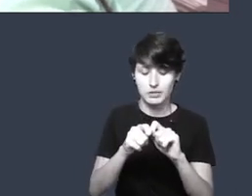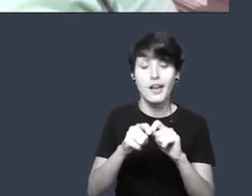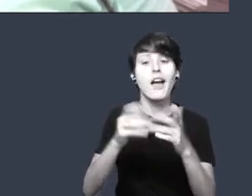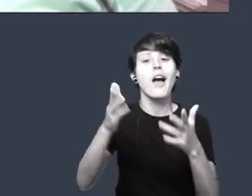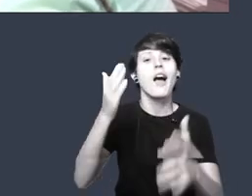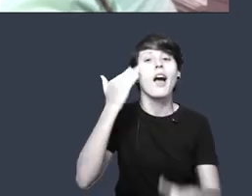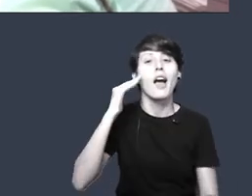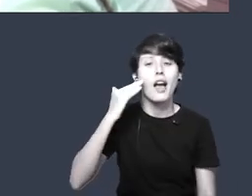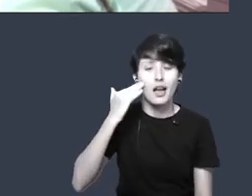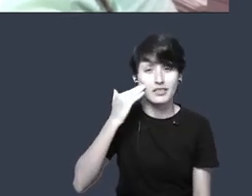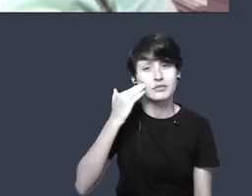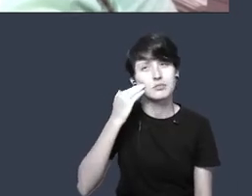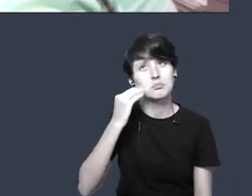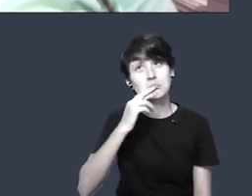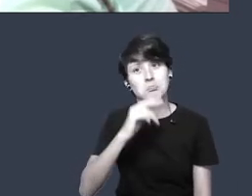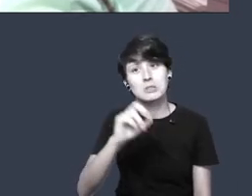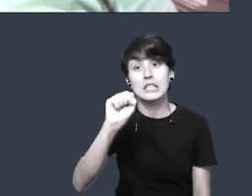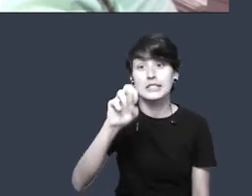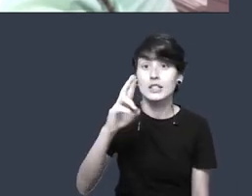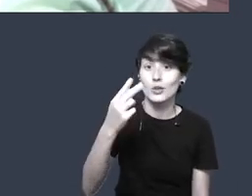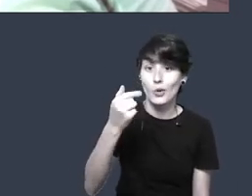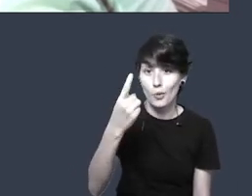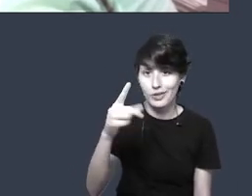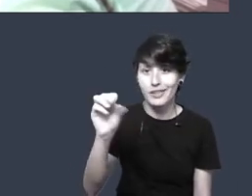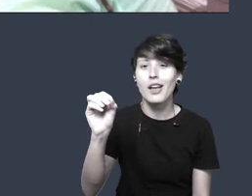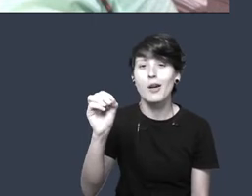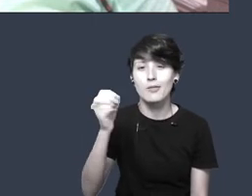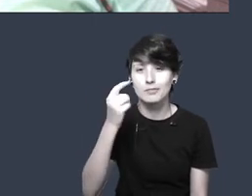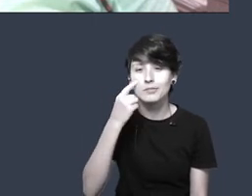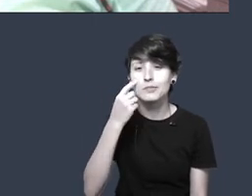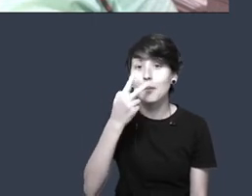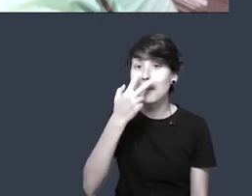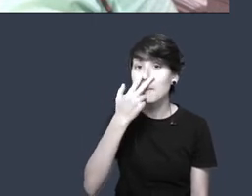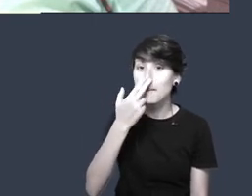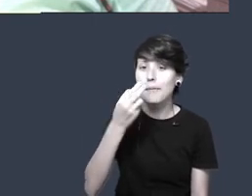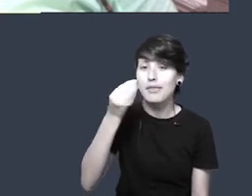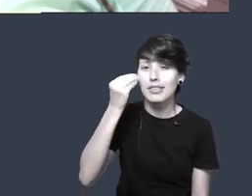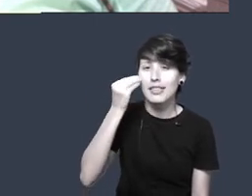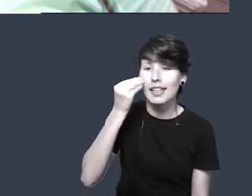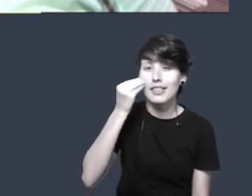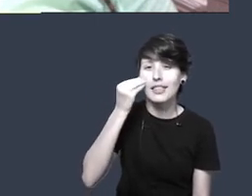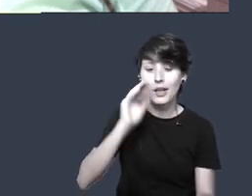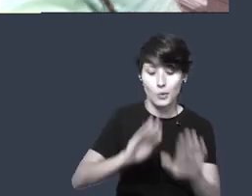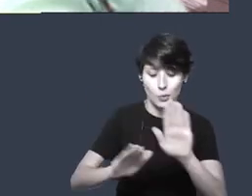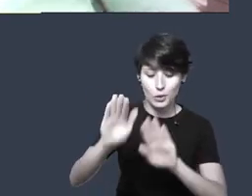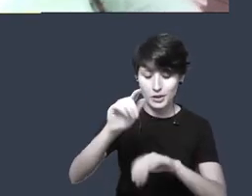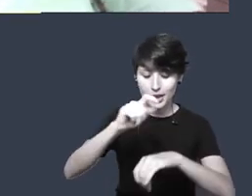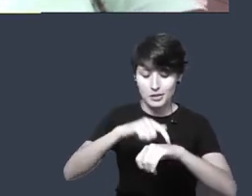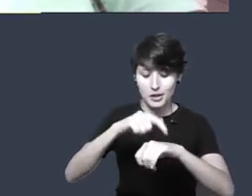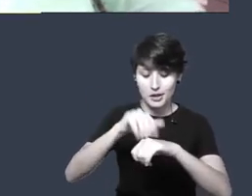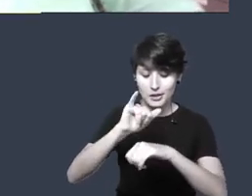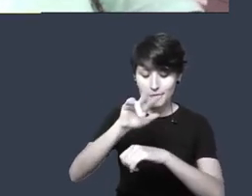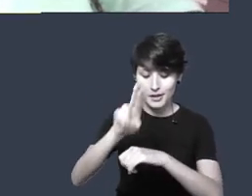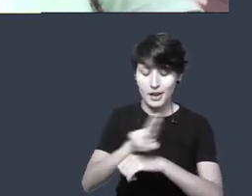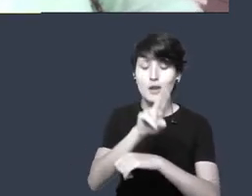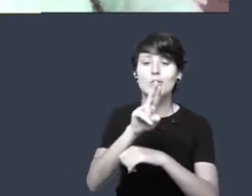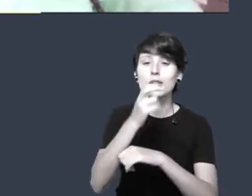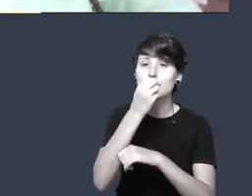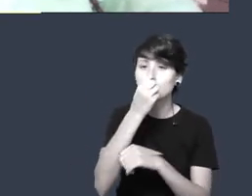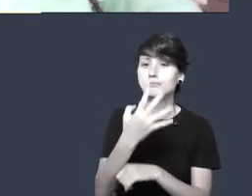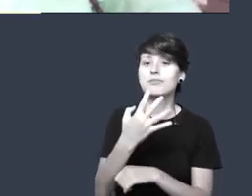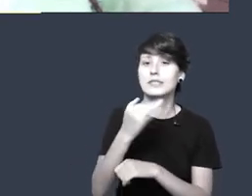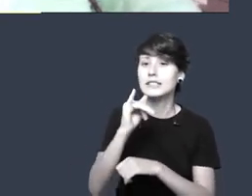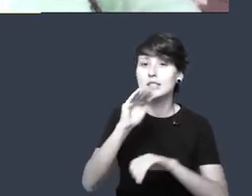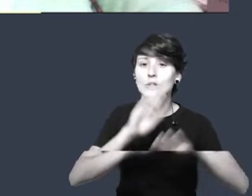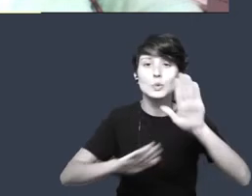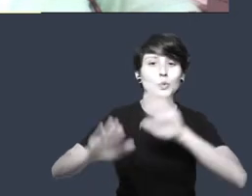Eu diria sim ou não, né? Daí, por isso que você tem que, né, ter cuidado na hora que você for reusar, né? Se esse cuidado não foi feito